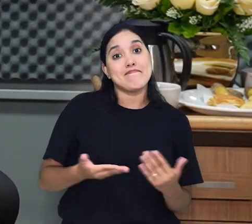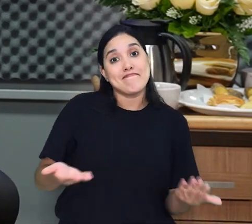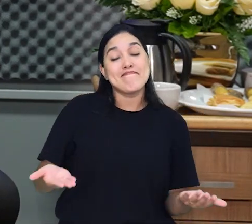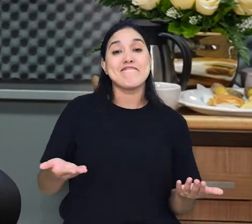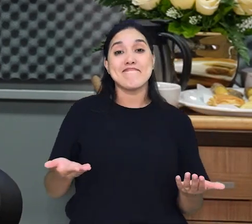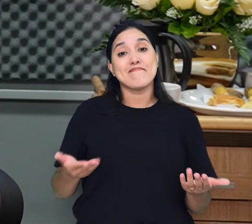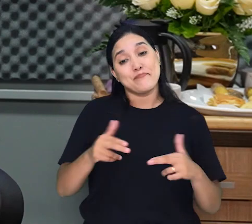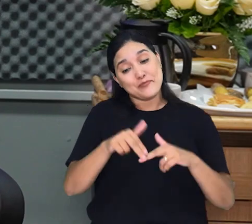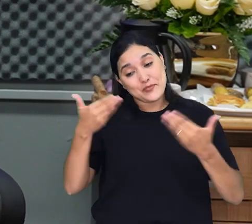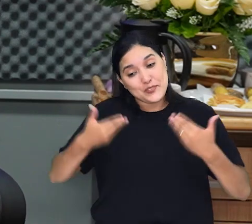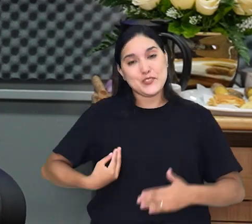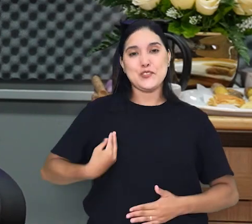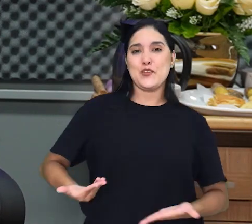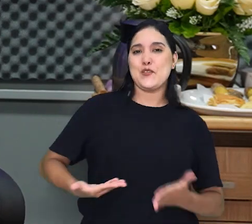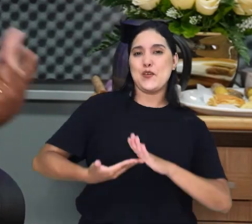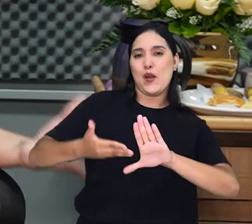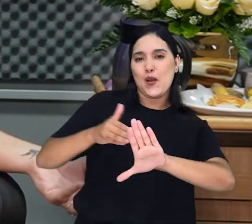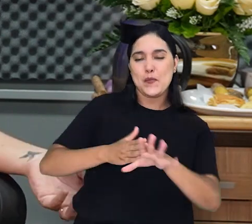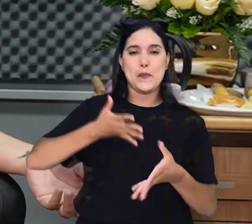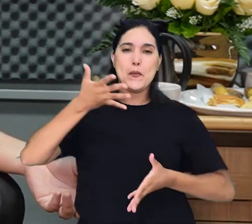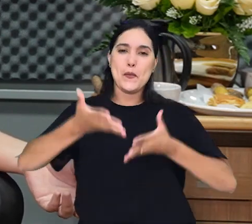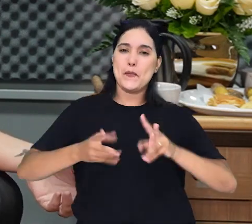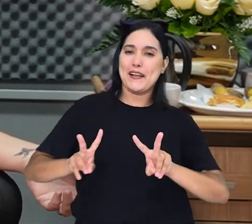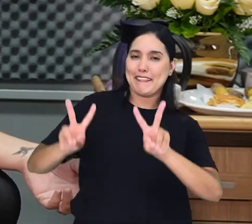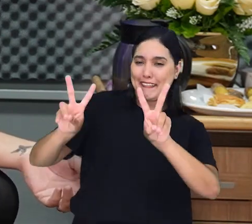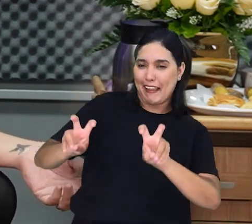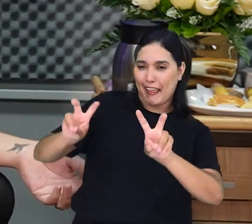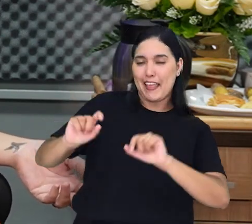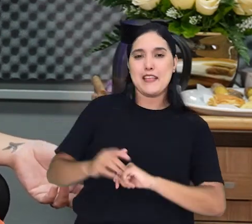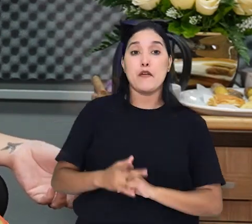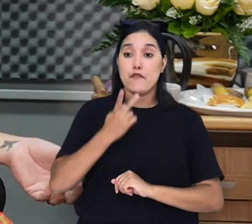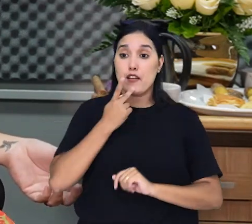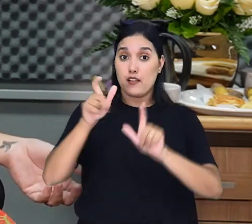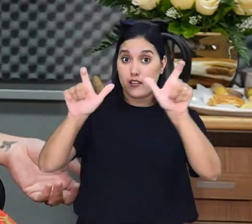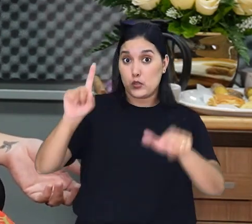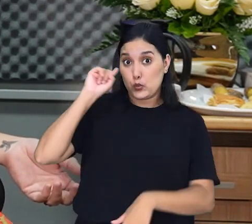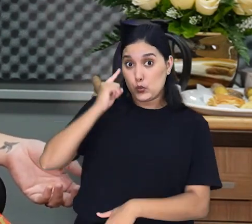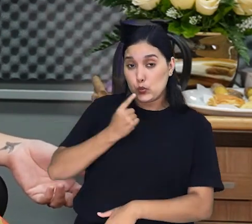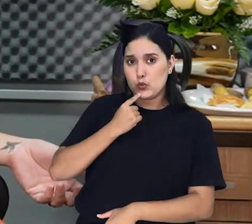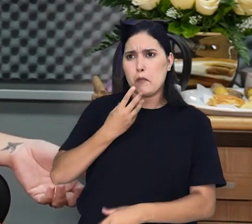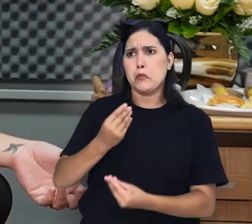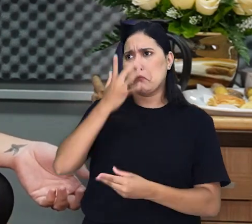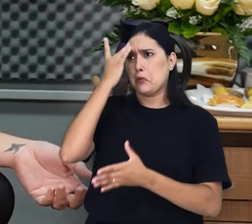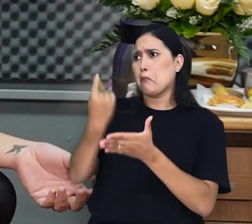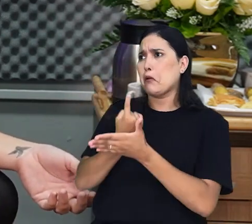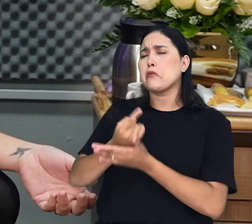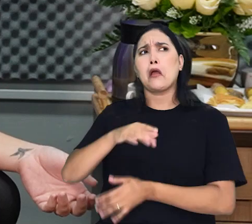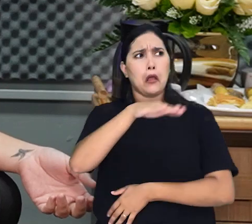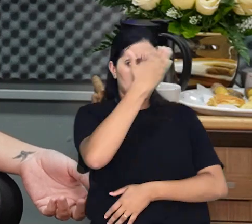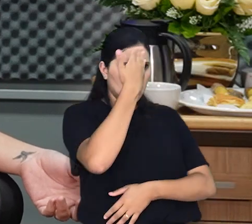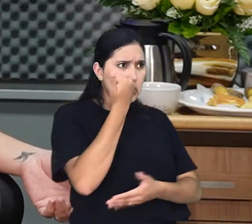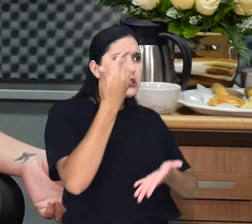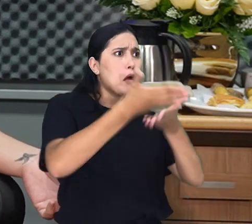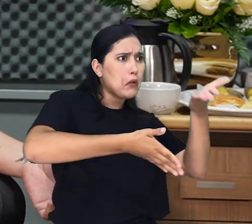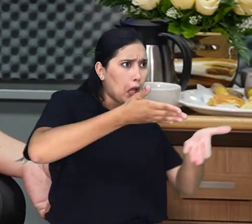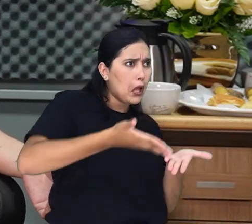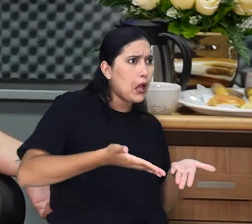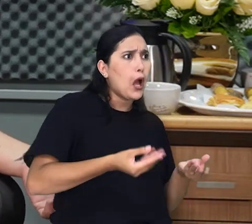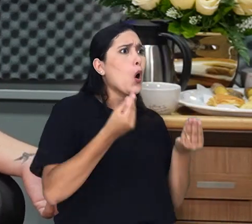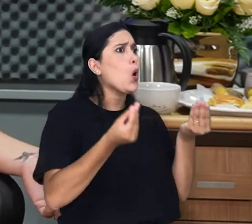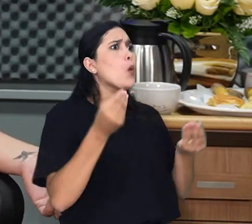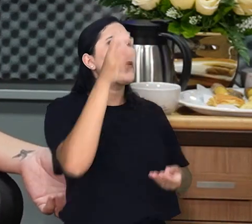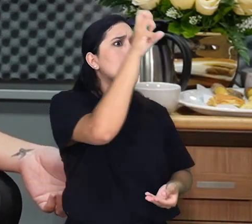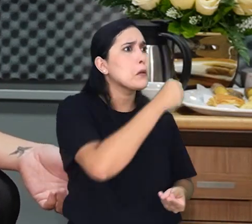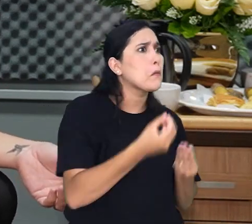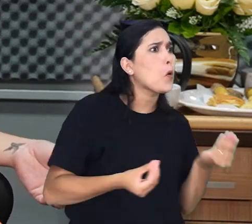dentro de mim. Hoje ainda não sou formada, mas eu continuo direto nos cursos que eu